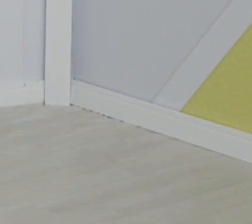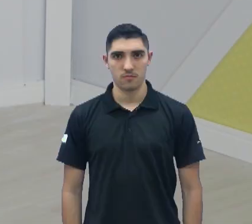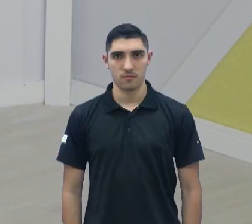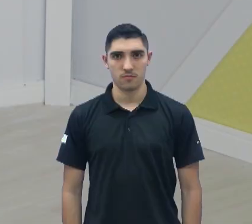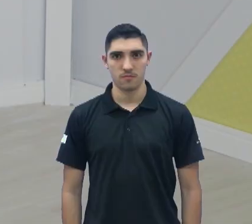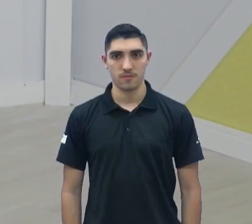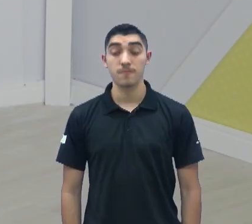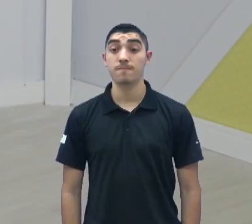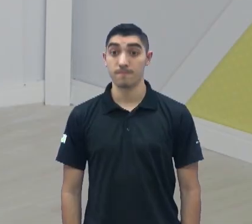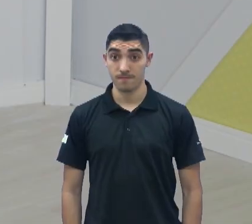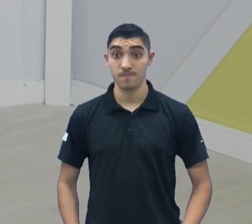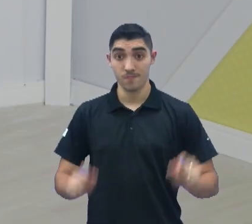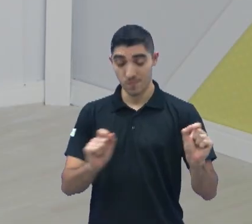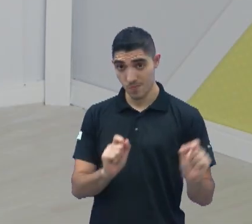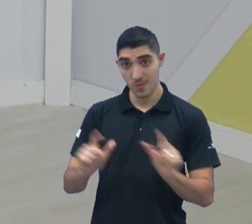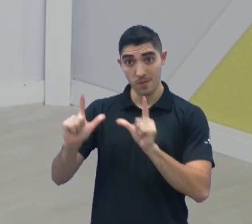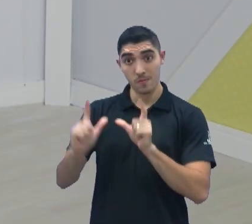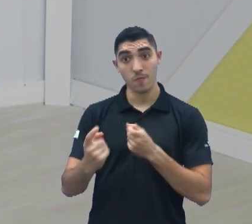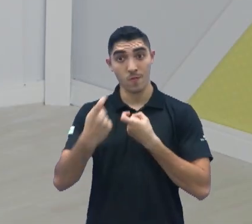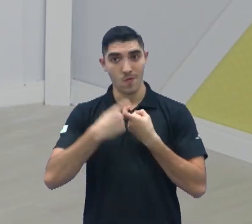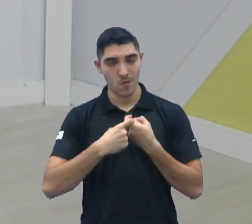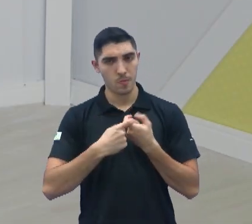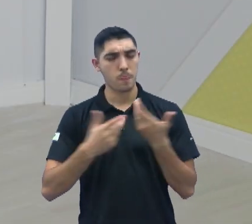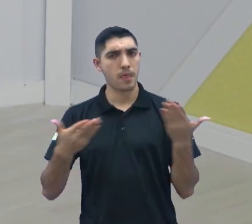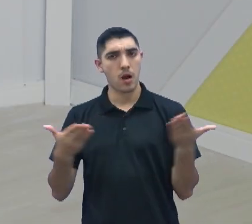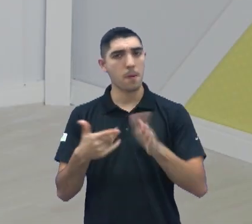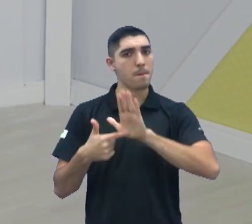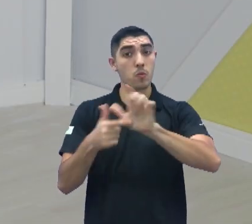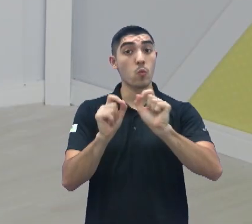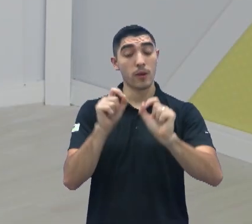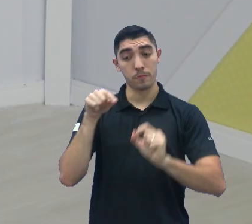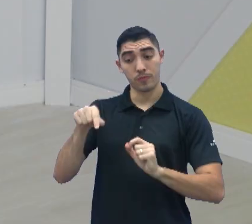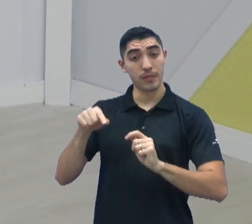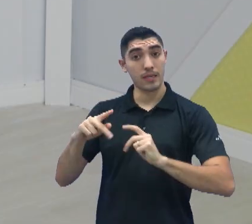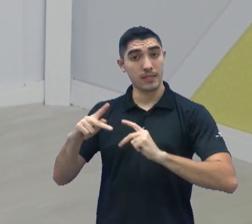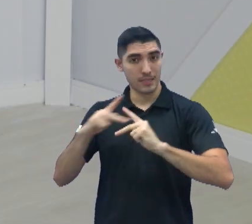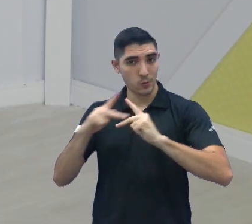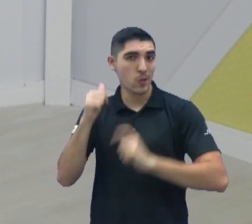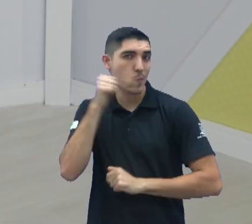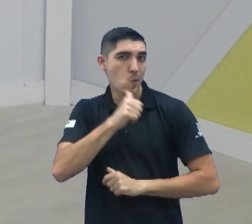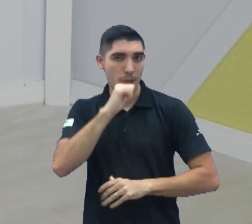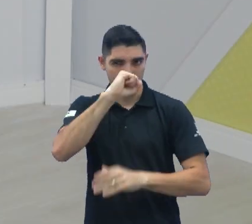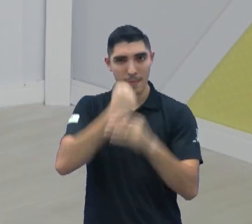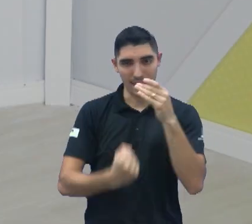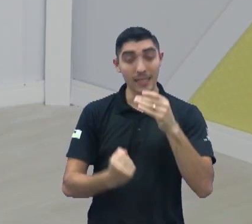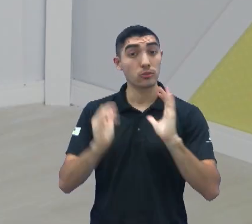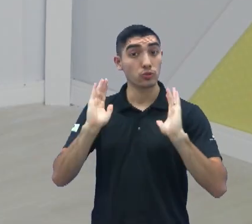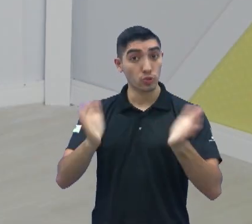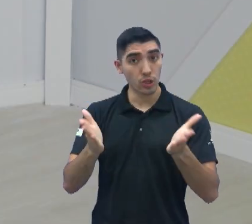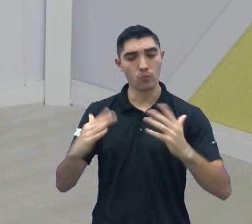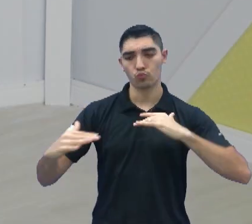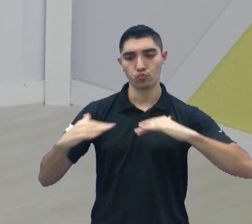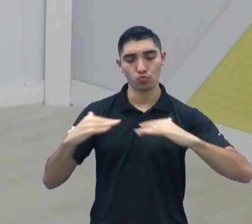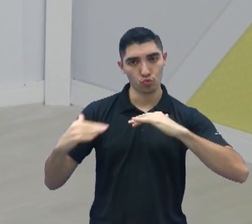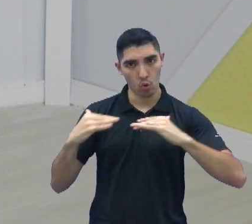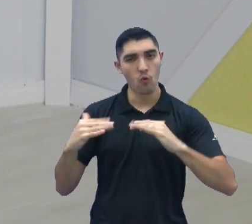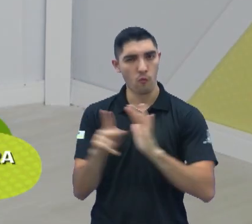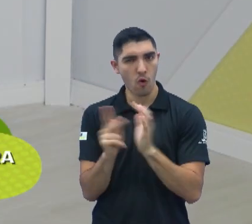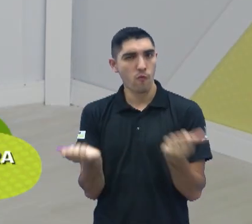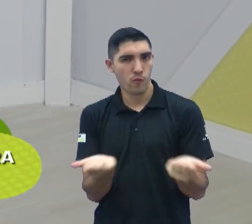Muito bem, de volta com Hora do Esporte para falar de basquete feminino. O São José foi até o ginásio Anuar Pachá,